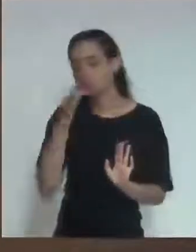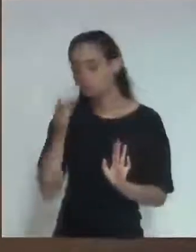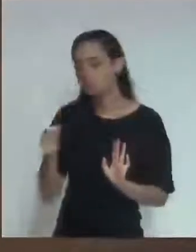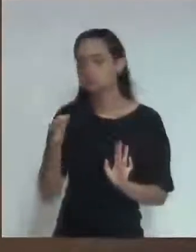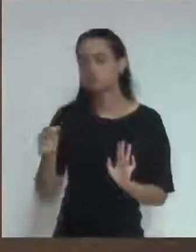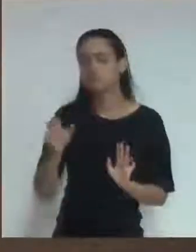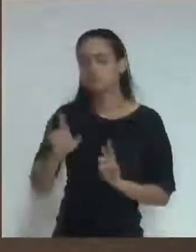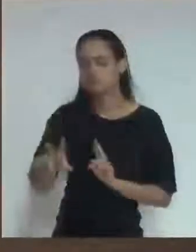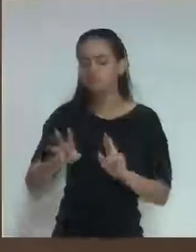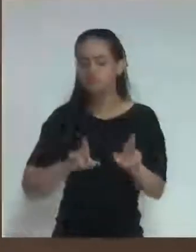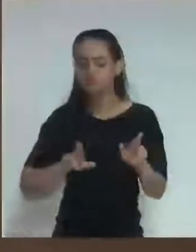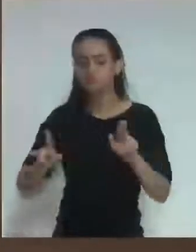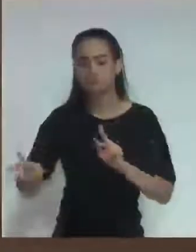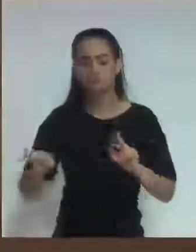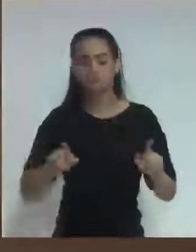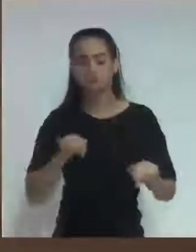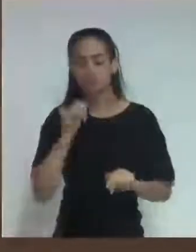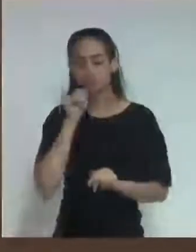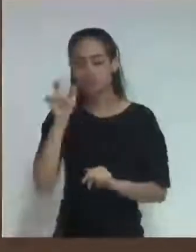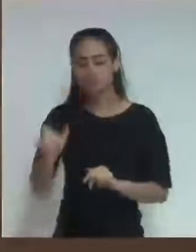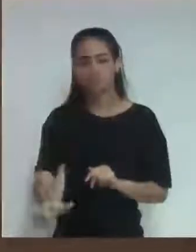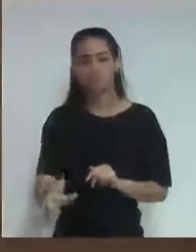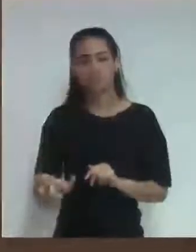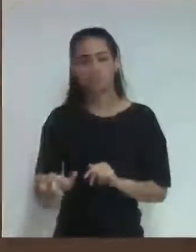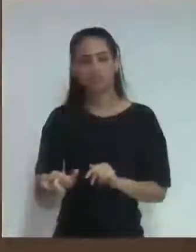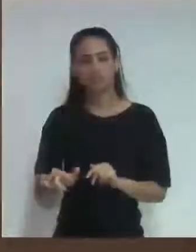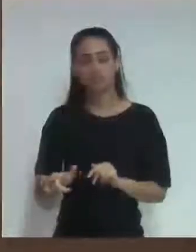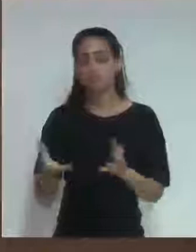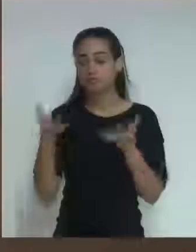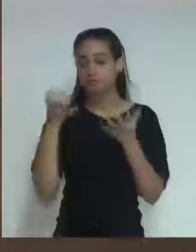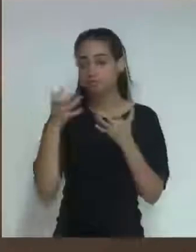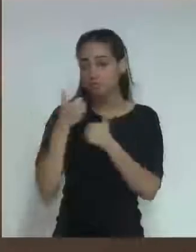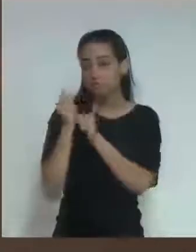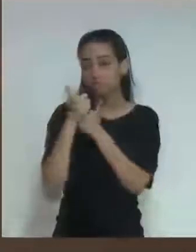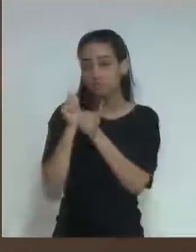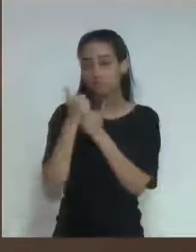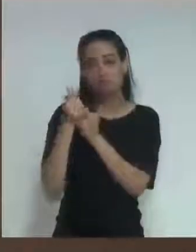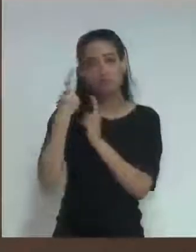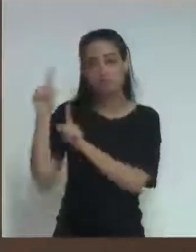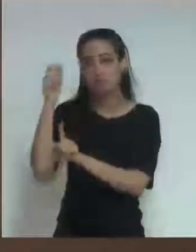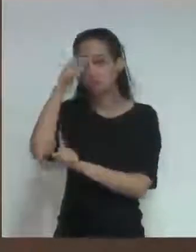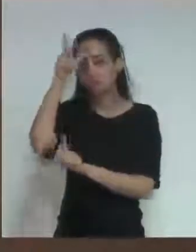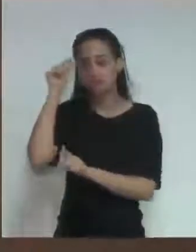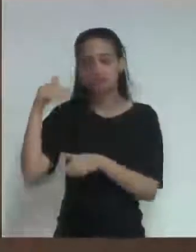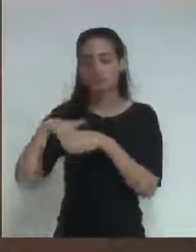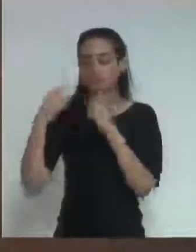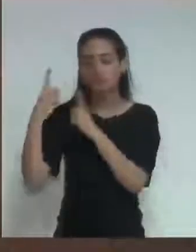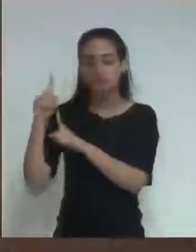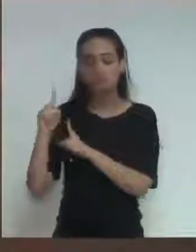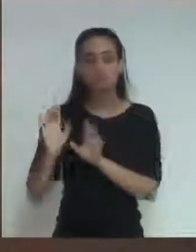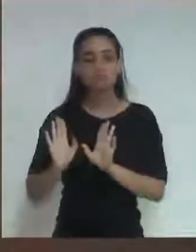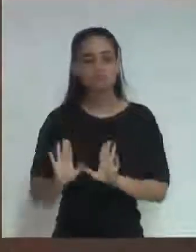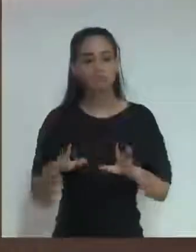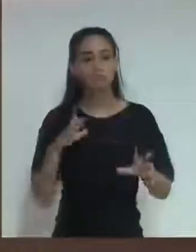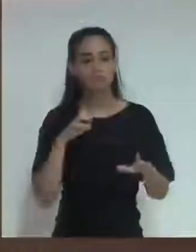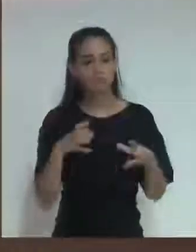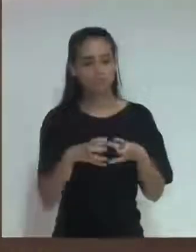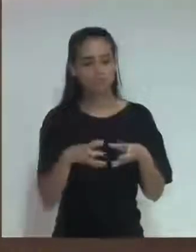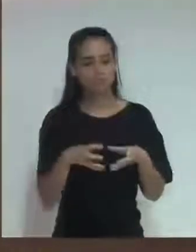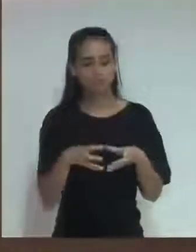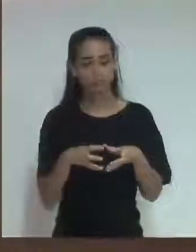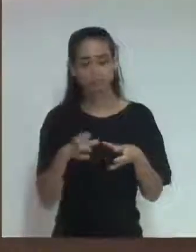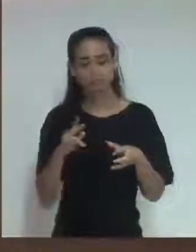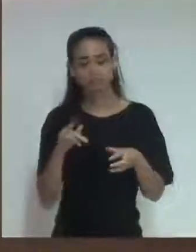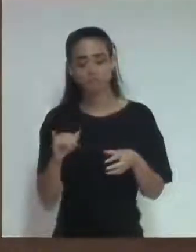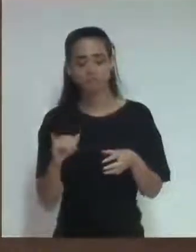outro. Como a gente viu, tem pessoas que falam que não quero caçar. Prefeito, vou caçar, vou votar. É interessante que tem uma comissão processante em